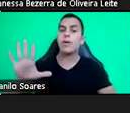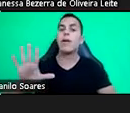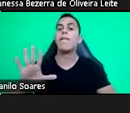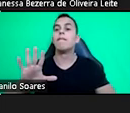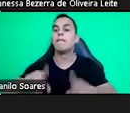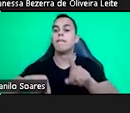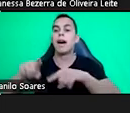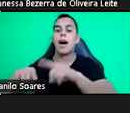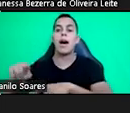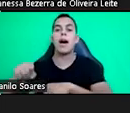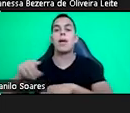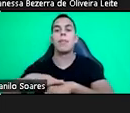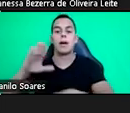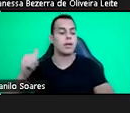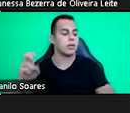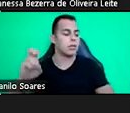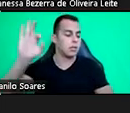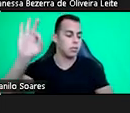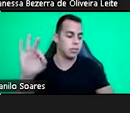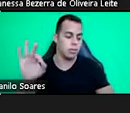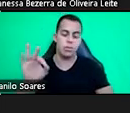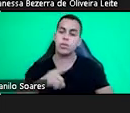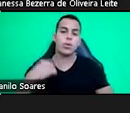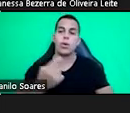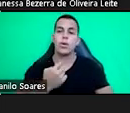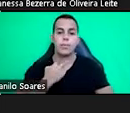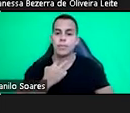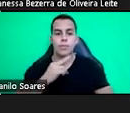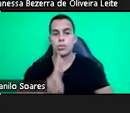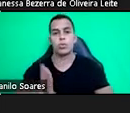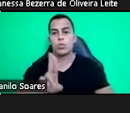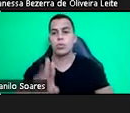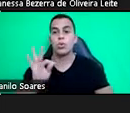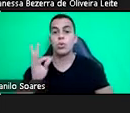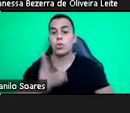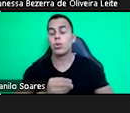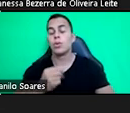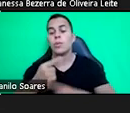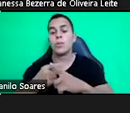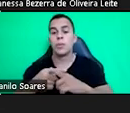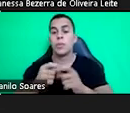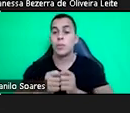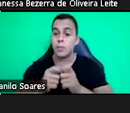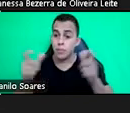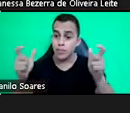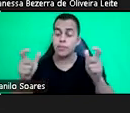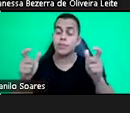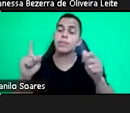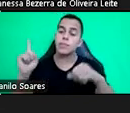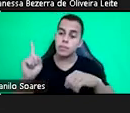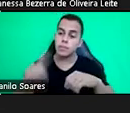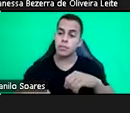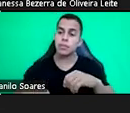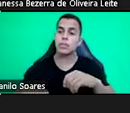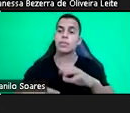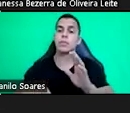passa de 15%. A gente não pôde usar tudo isso porque a maior parte desses indivíduos vem do 23andMe,